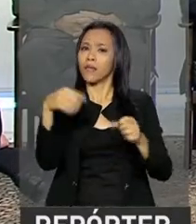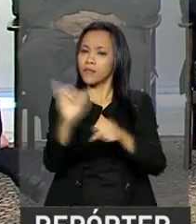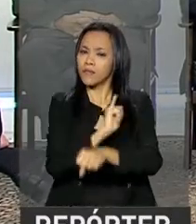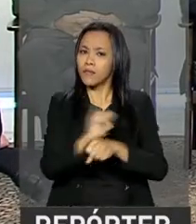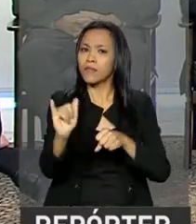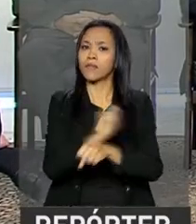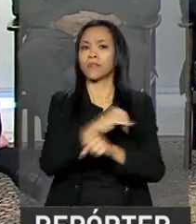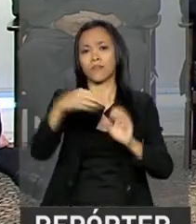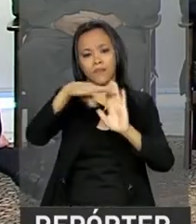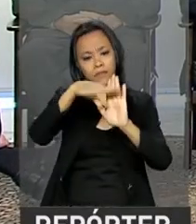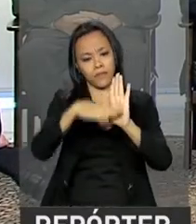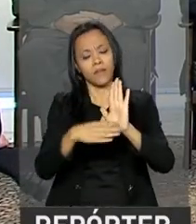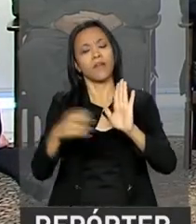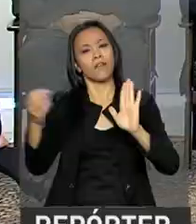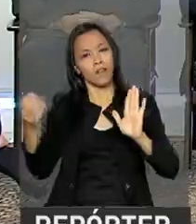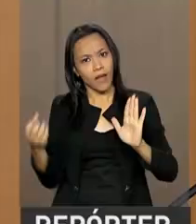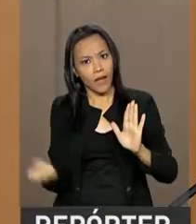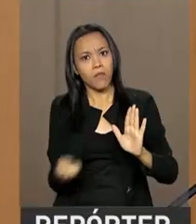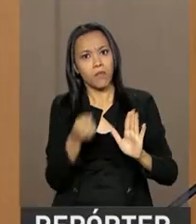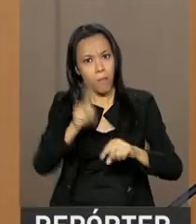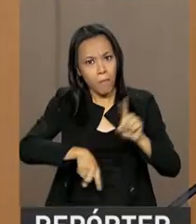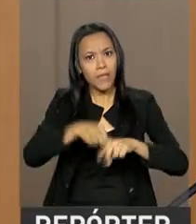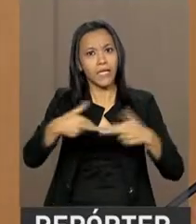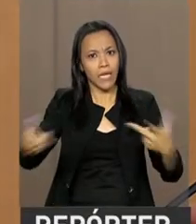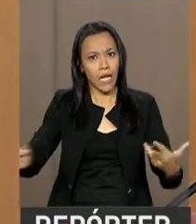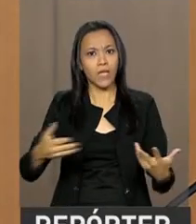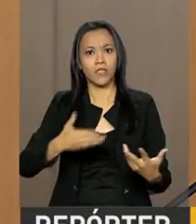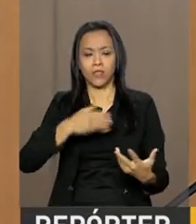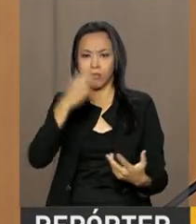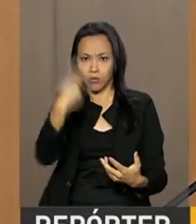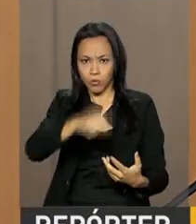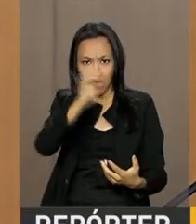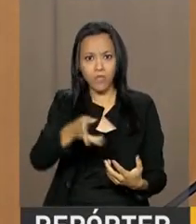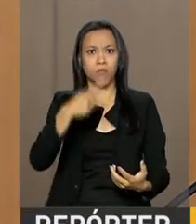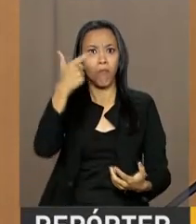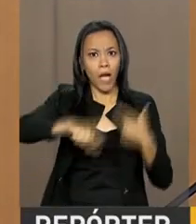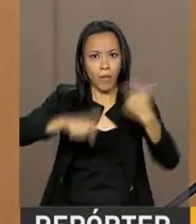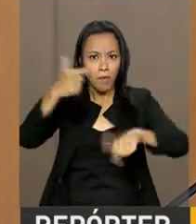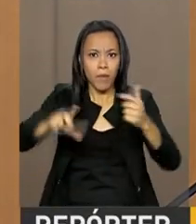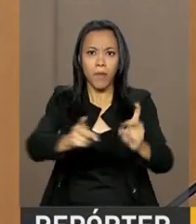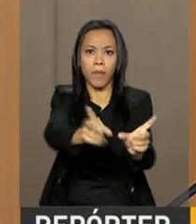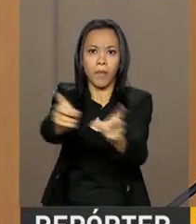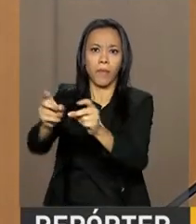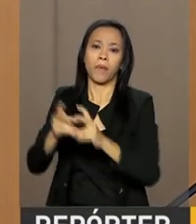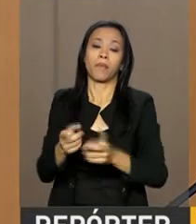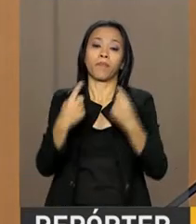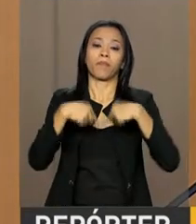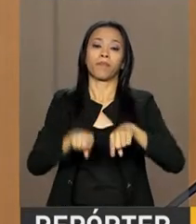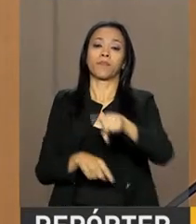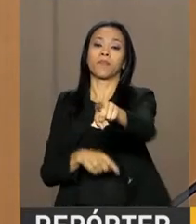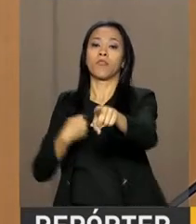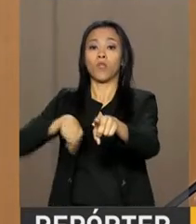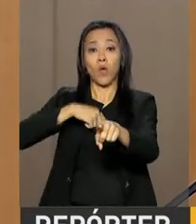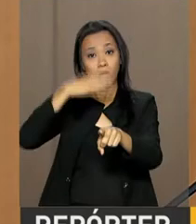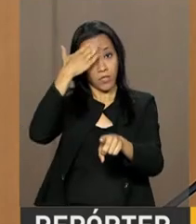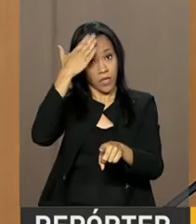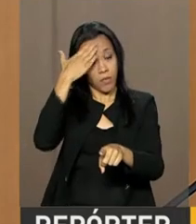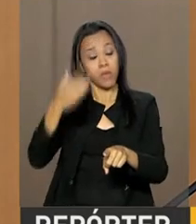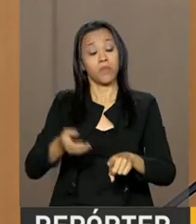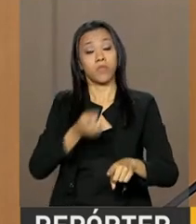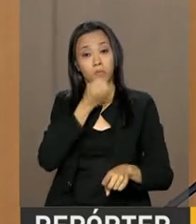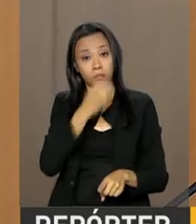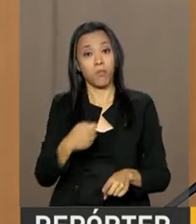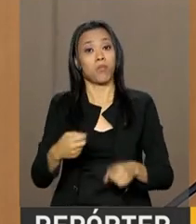aos produtos brasileiros sabemos da importância que tem o sistema portuário brasileiro precisa ser